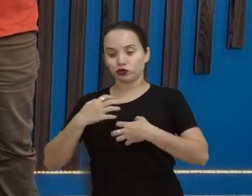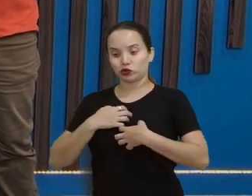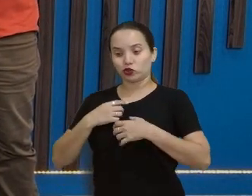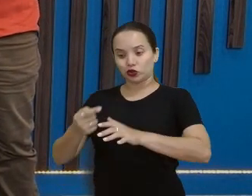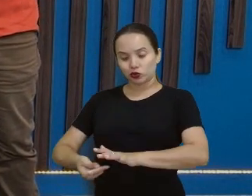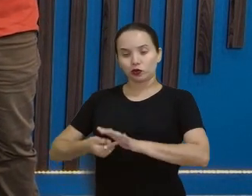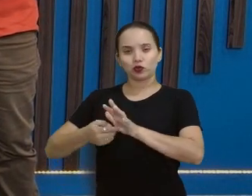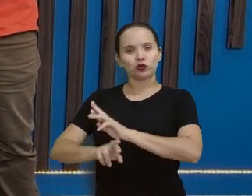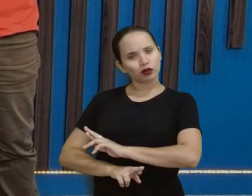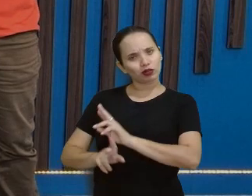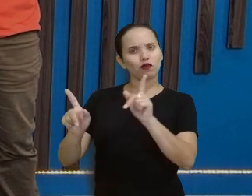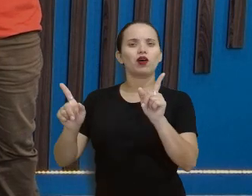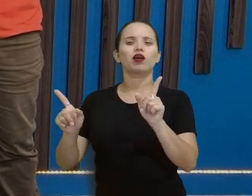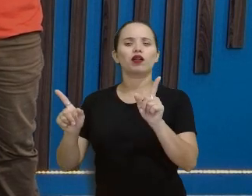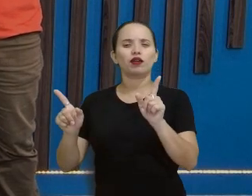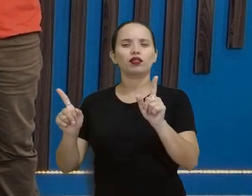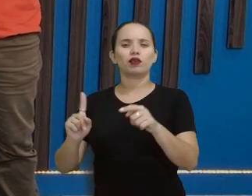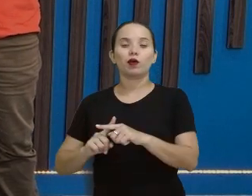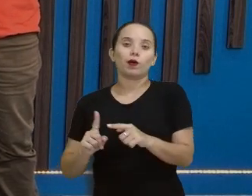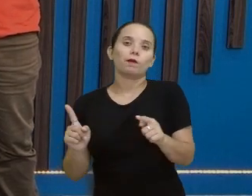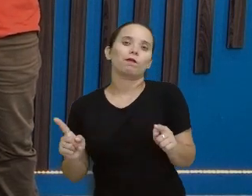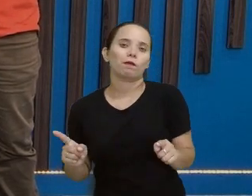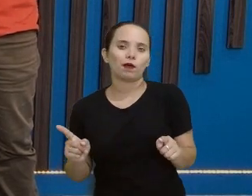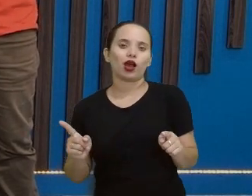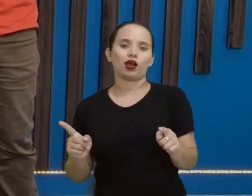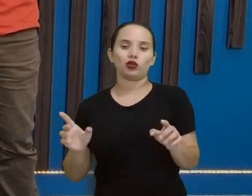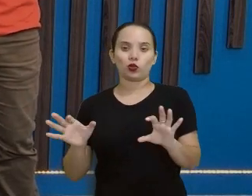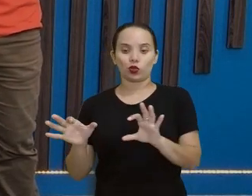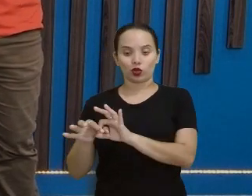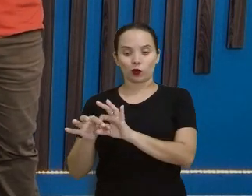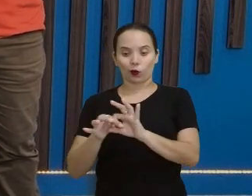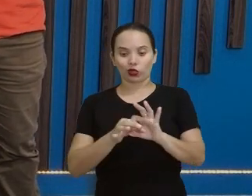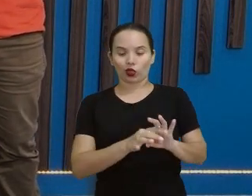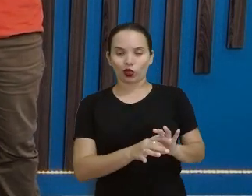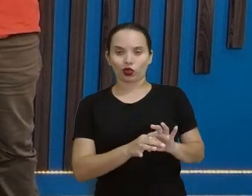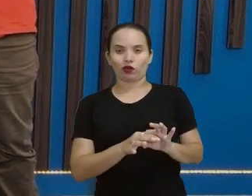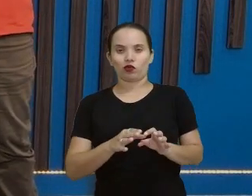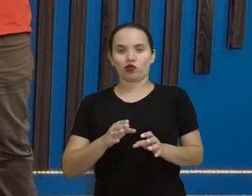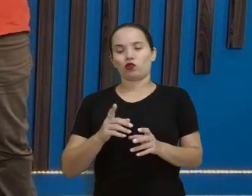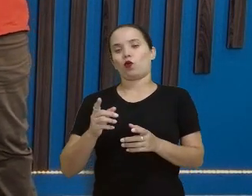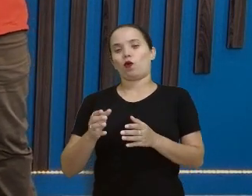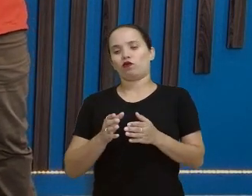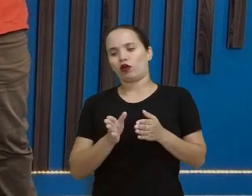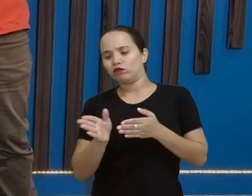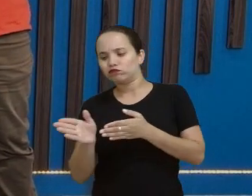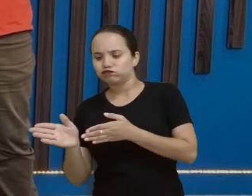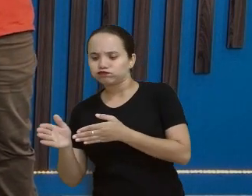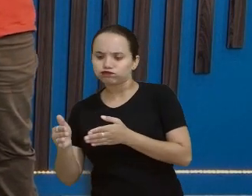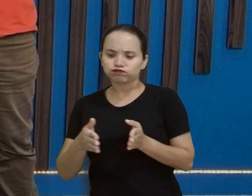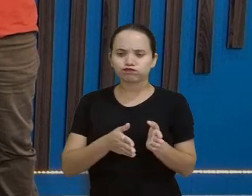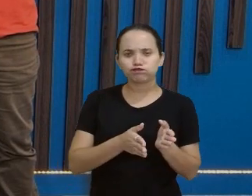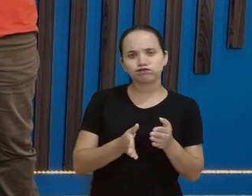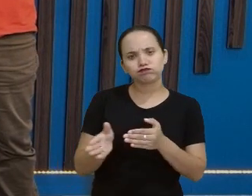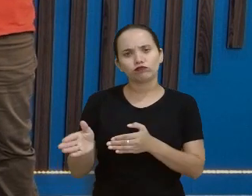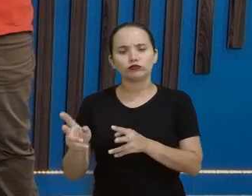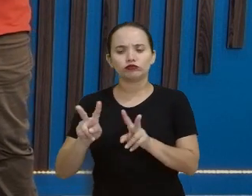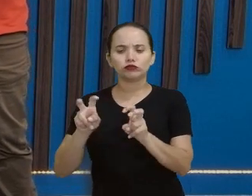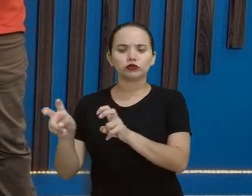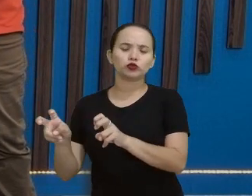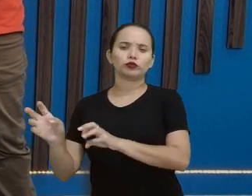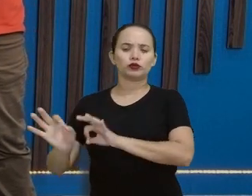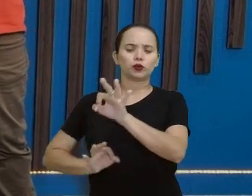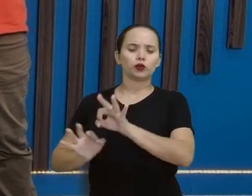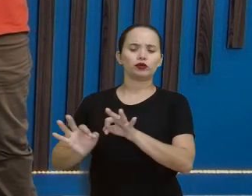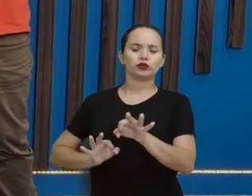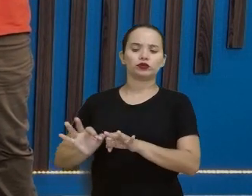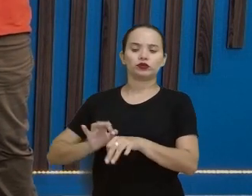de forma diferente, né? Mas no contexto que a gente está falando aqui, direcionando um pouco mais para essa organização do seu